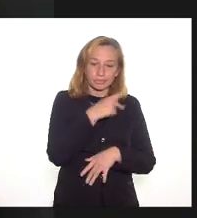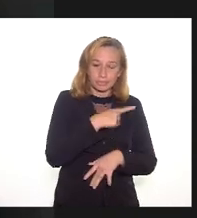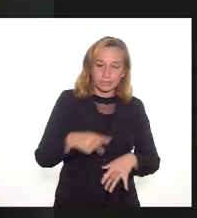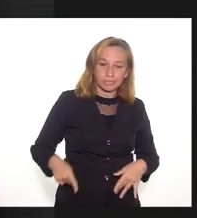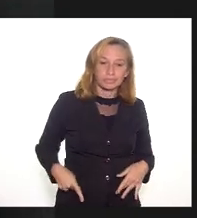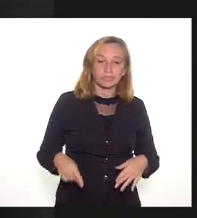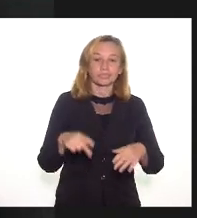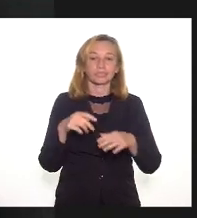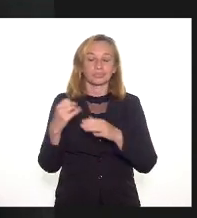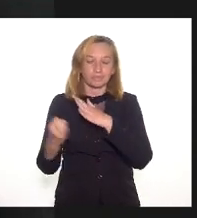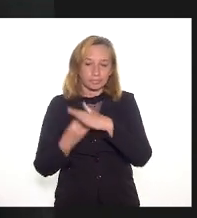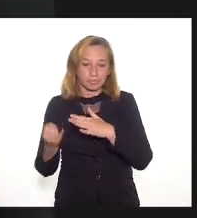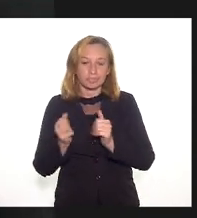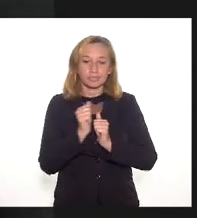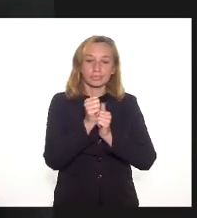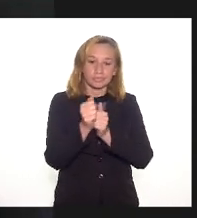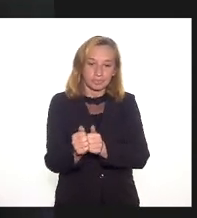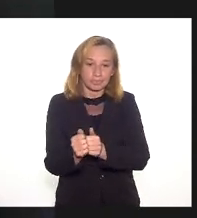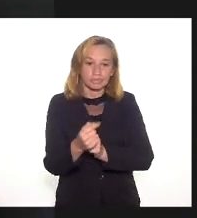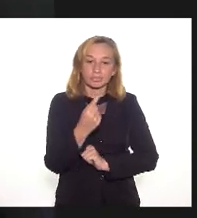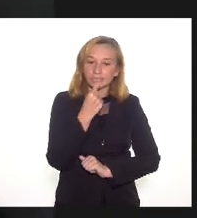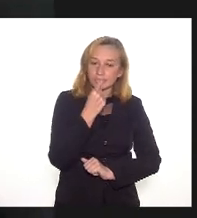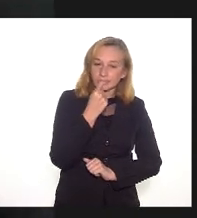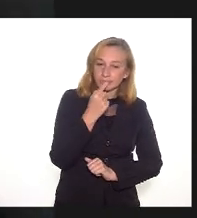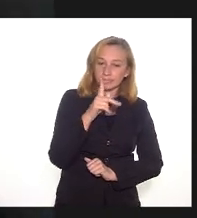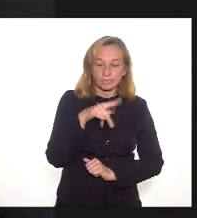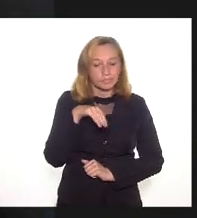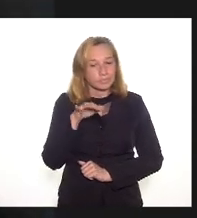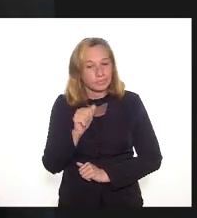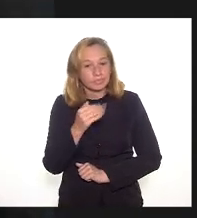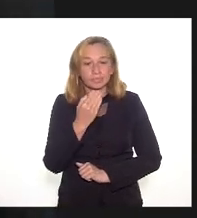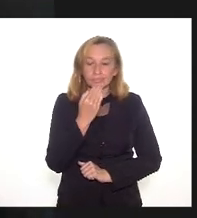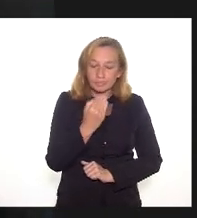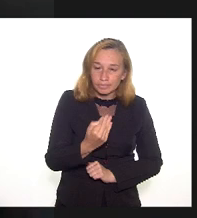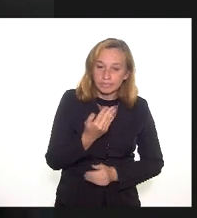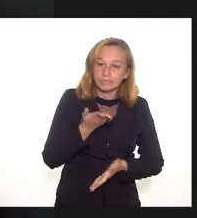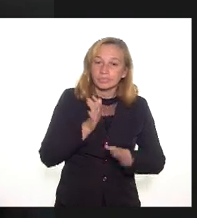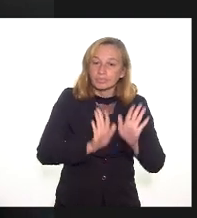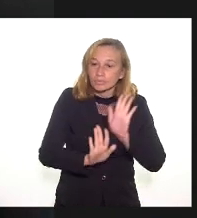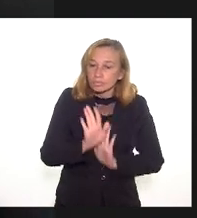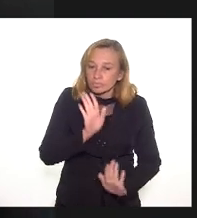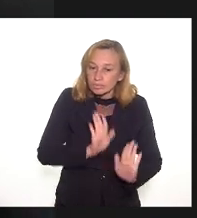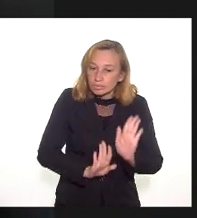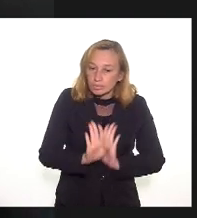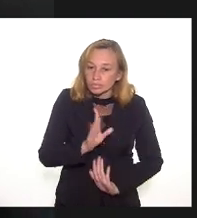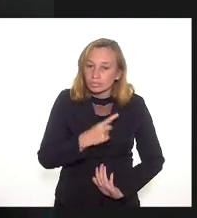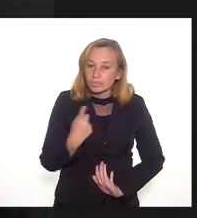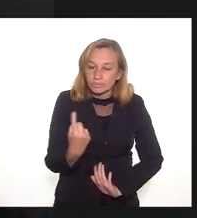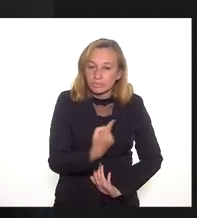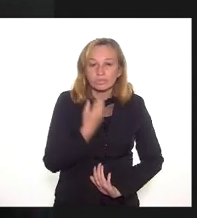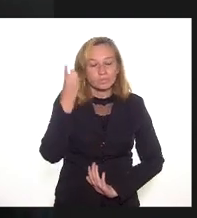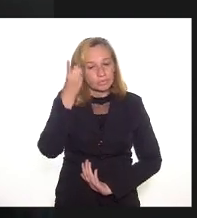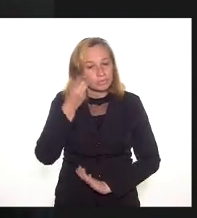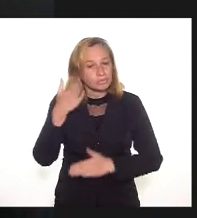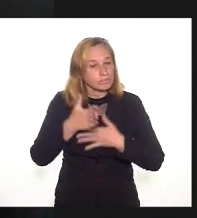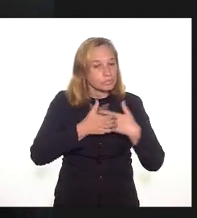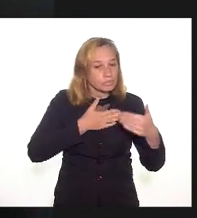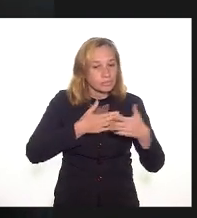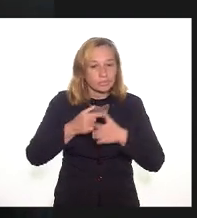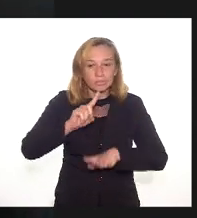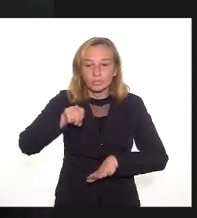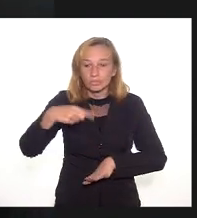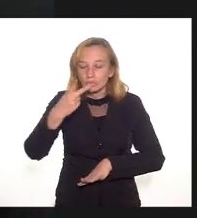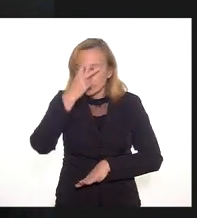instituição e pude acompanhar de perto aquele programa. E pedi muito cuidado a nós, deputados, e a qualquer outra pessoa